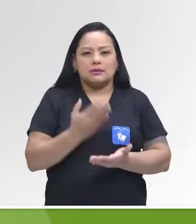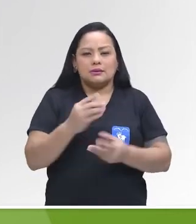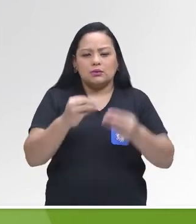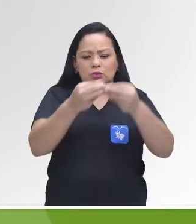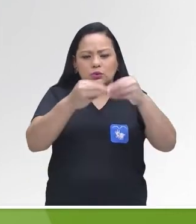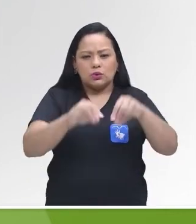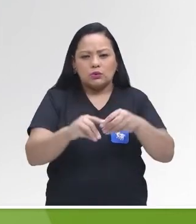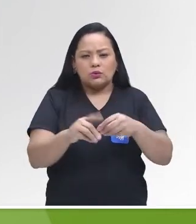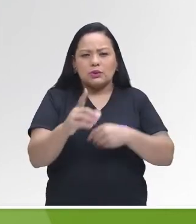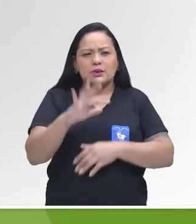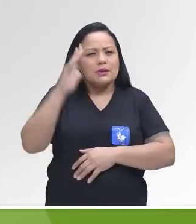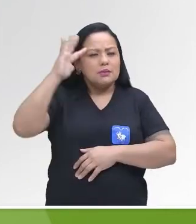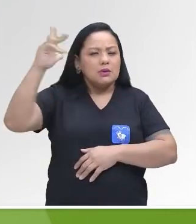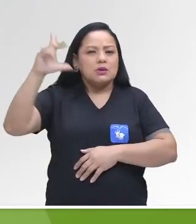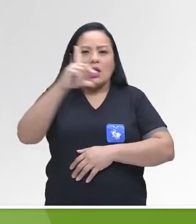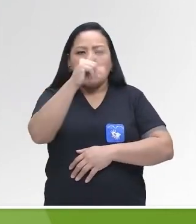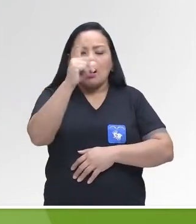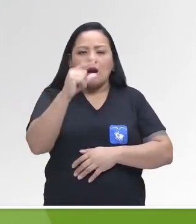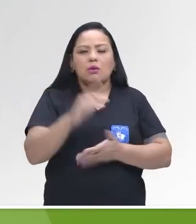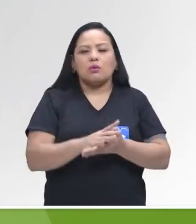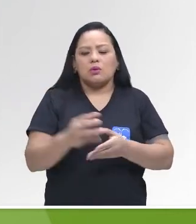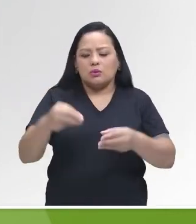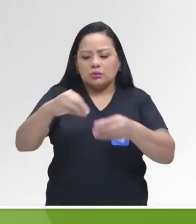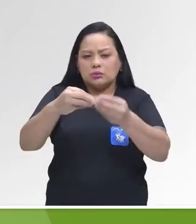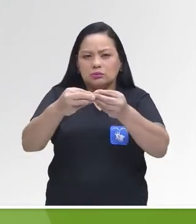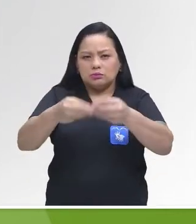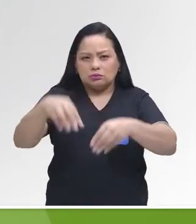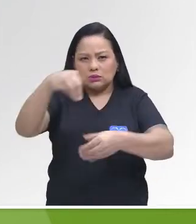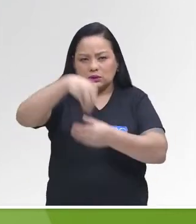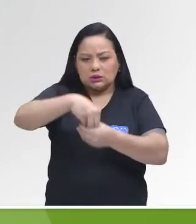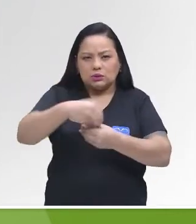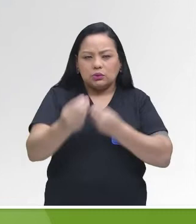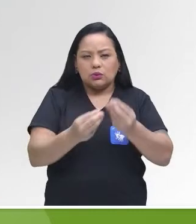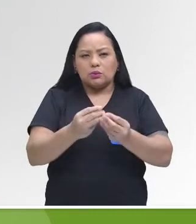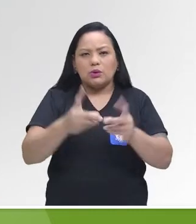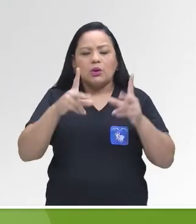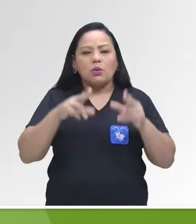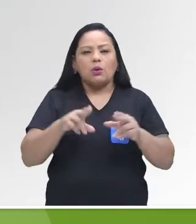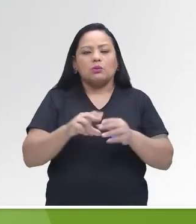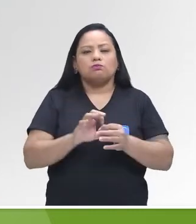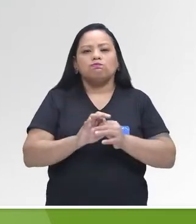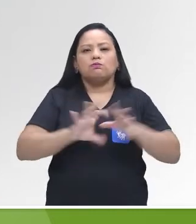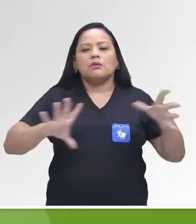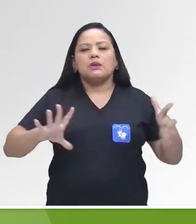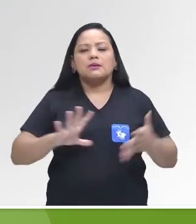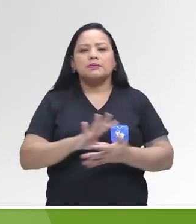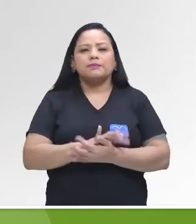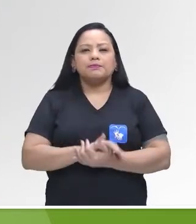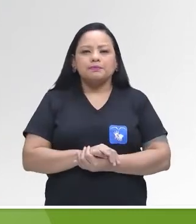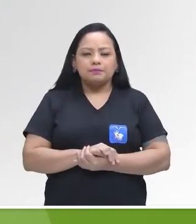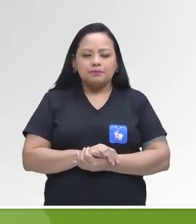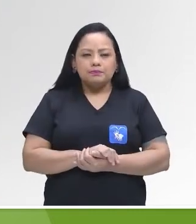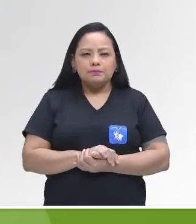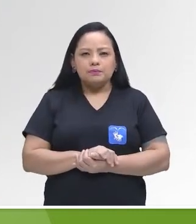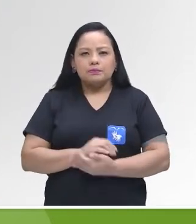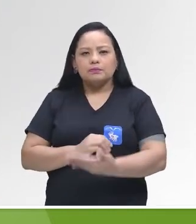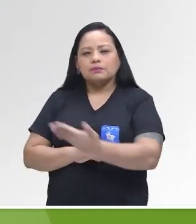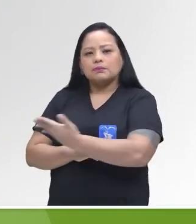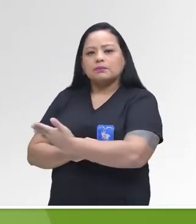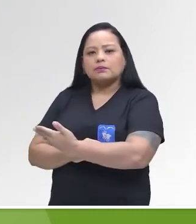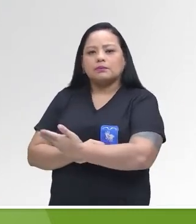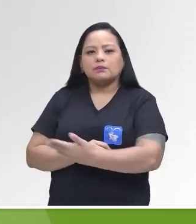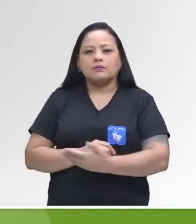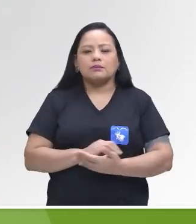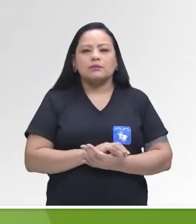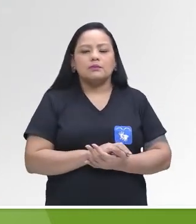água ela pode levar os óvulos embora, então eles fazem isso praticamente ao mesmo tempo, tá ok? E aqui a gente tem o esquema